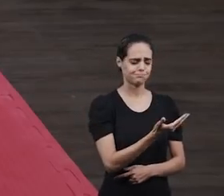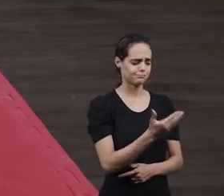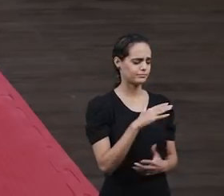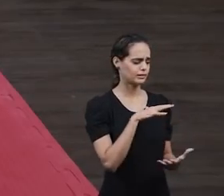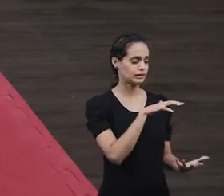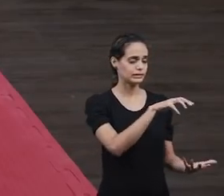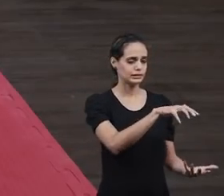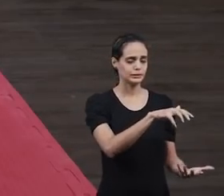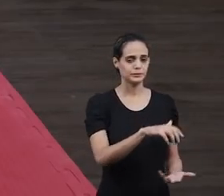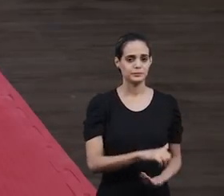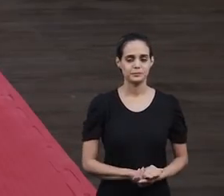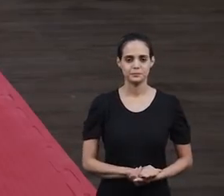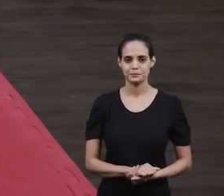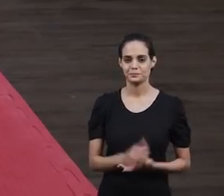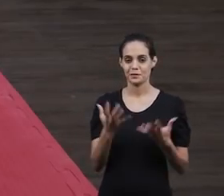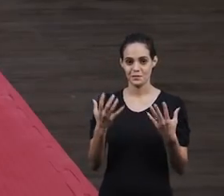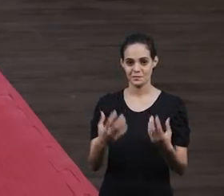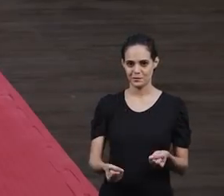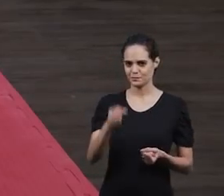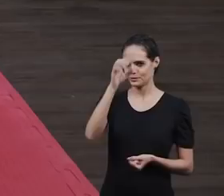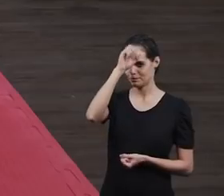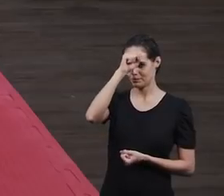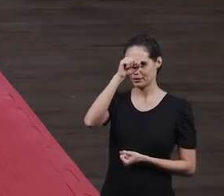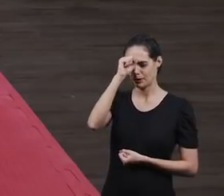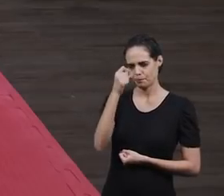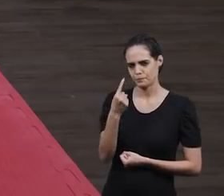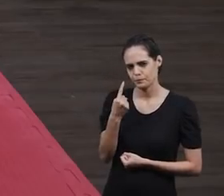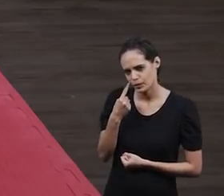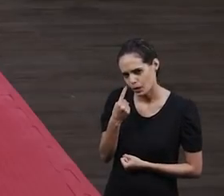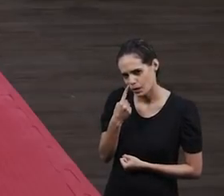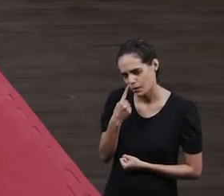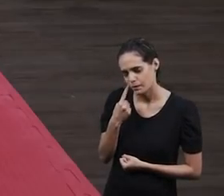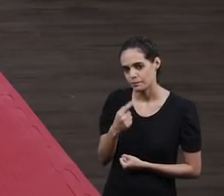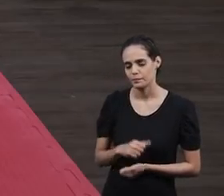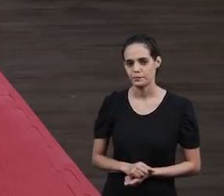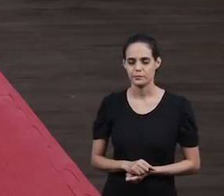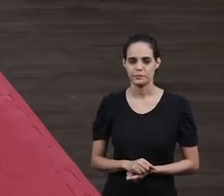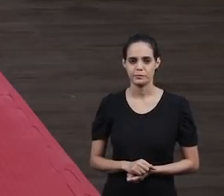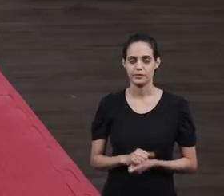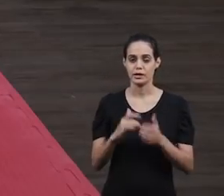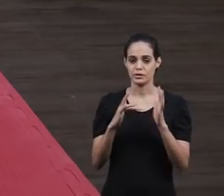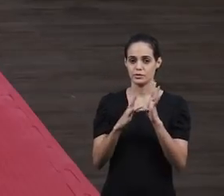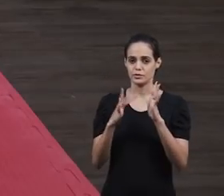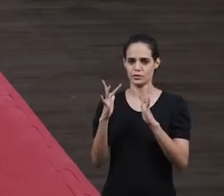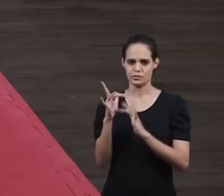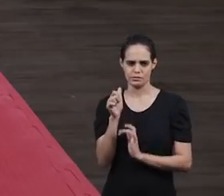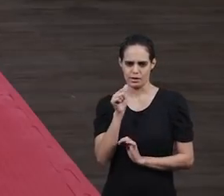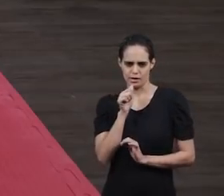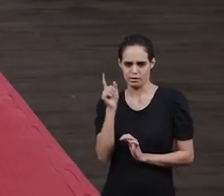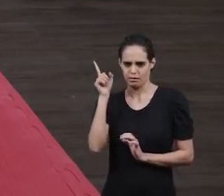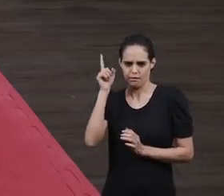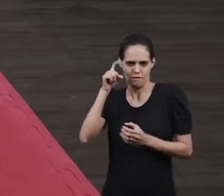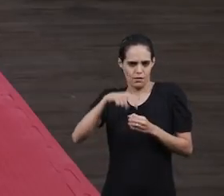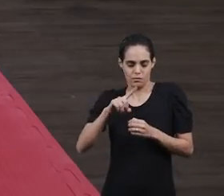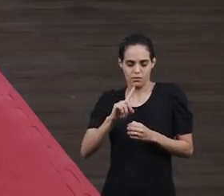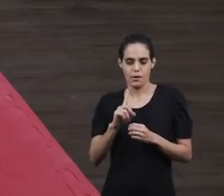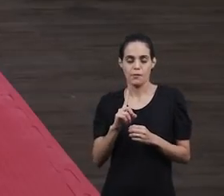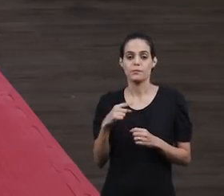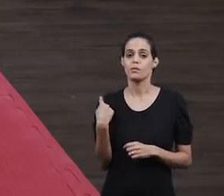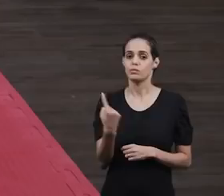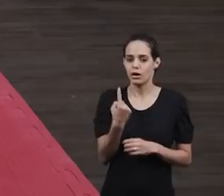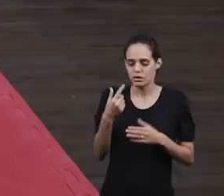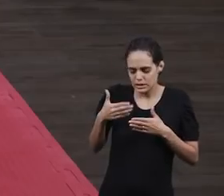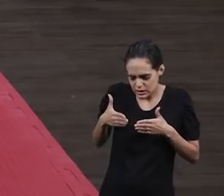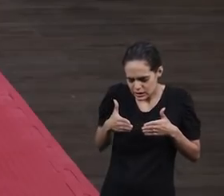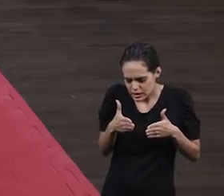das dificuldades deste mundo. Vamos aprender? Olhem só, enquanto Jesus não vem nos buscar, nós